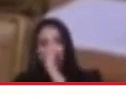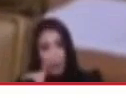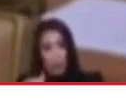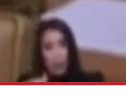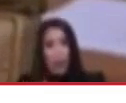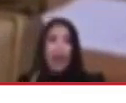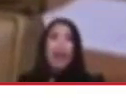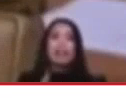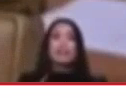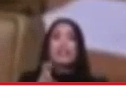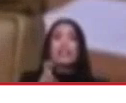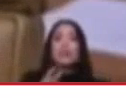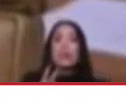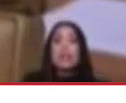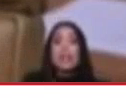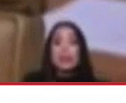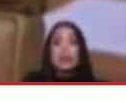a diferença é de 52 por cento